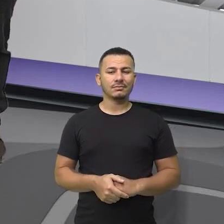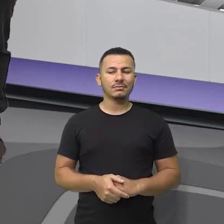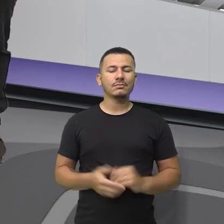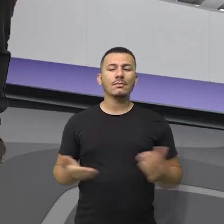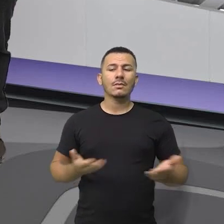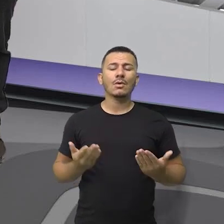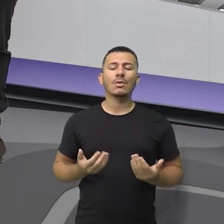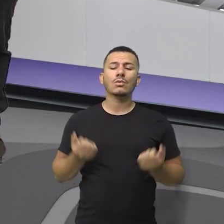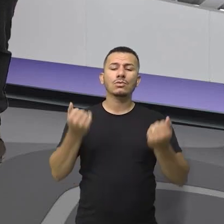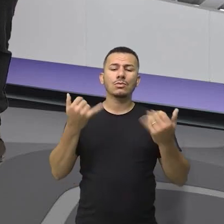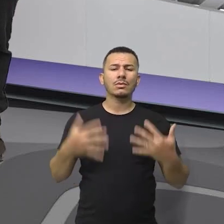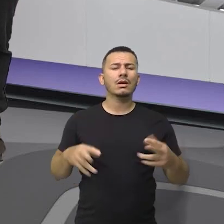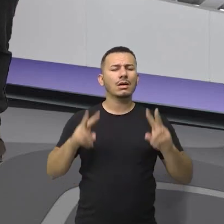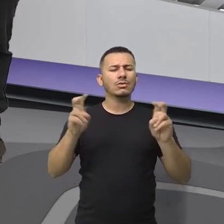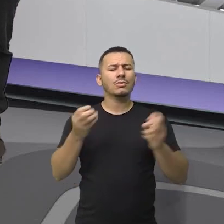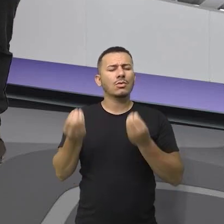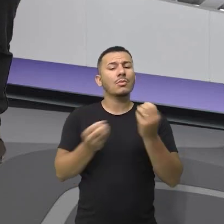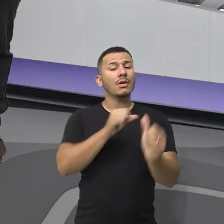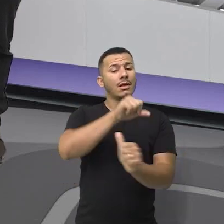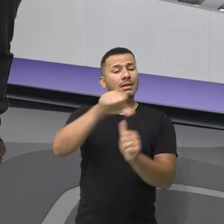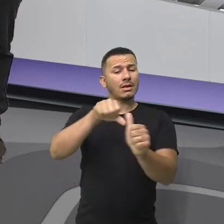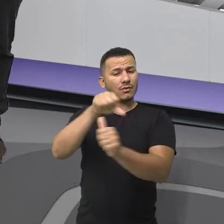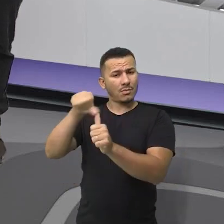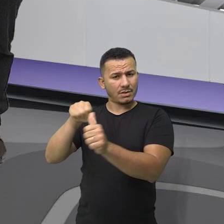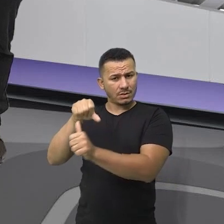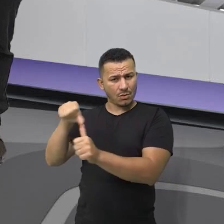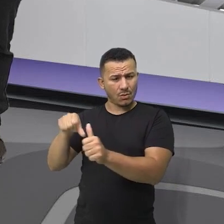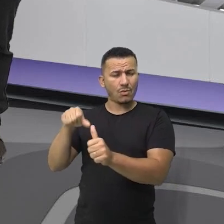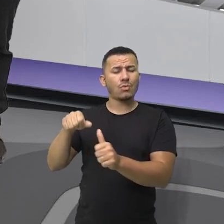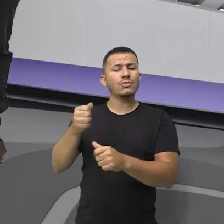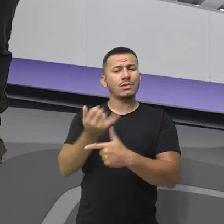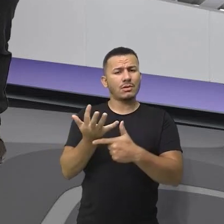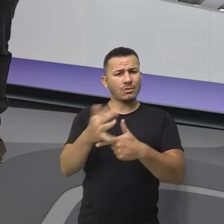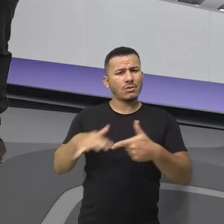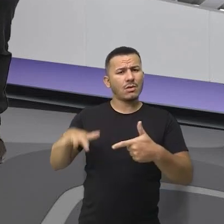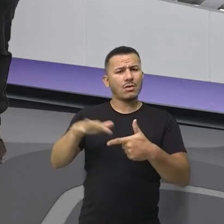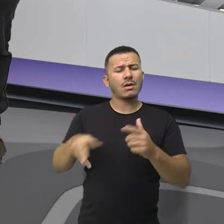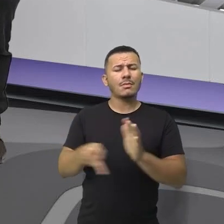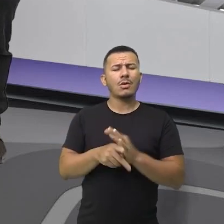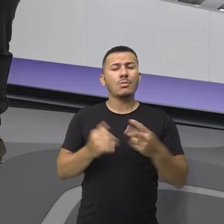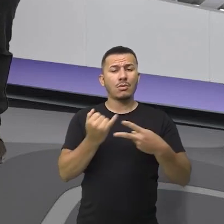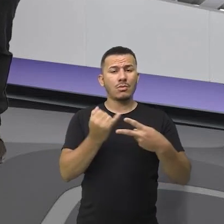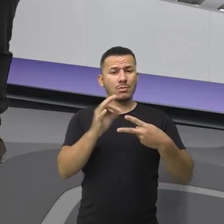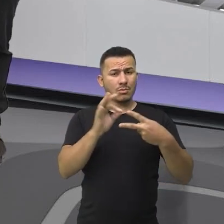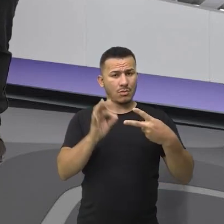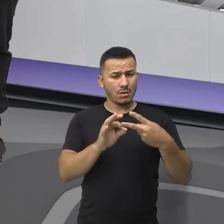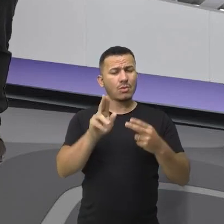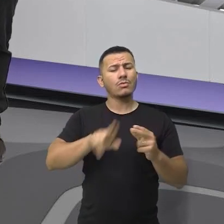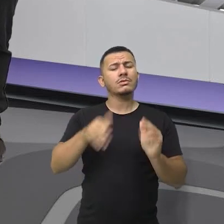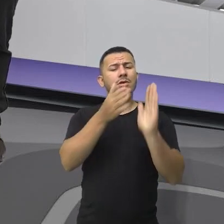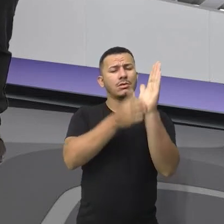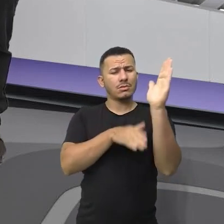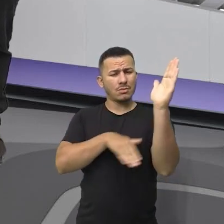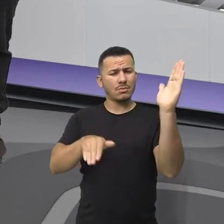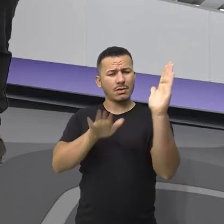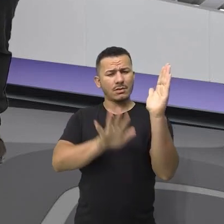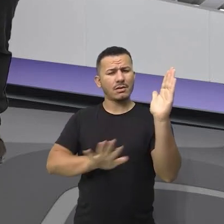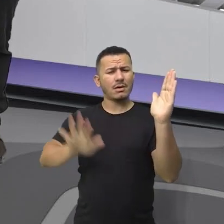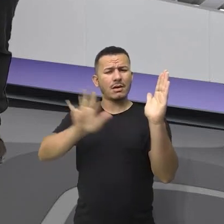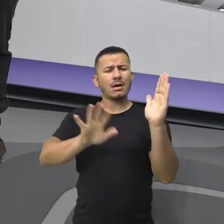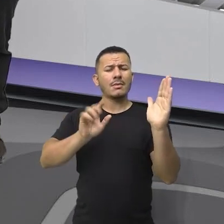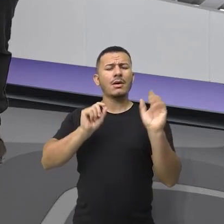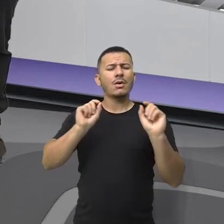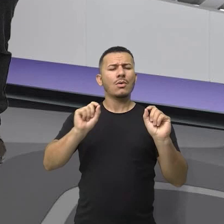vamos falar aqui de transformações geométricas de polígonos no plano cartesiano. E o que são